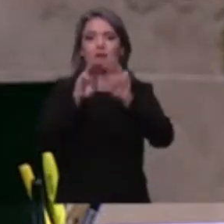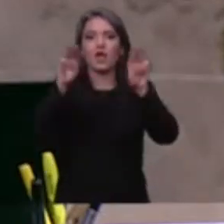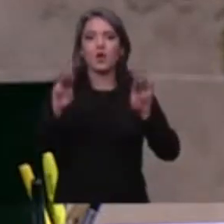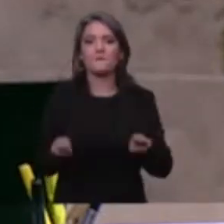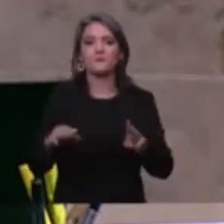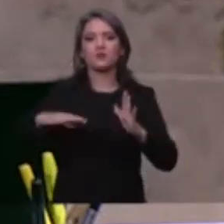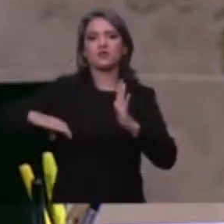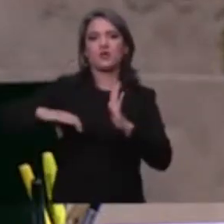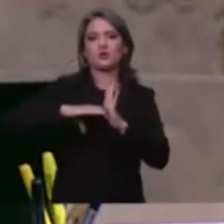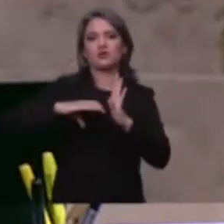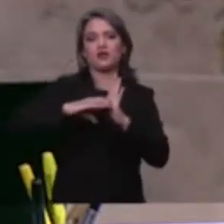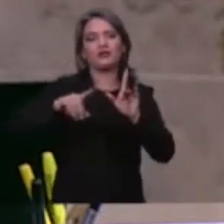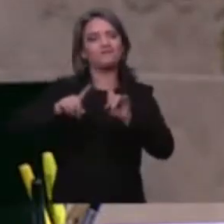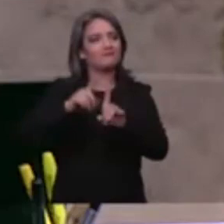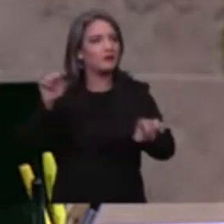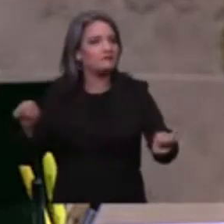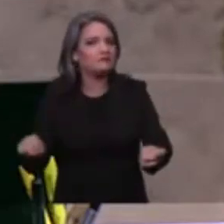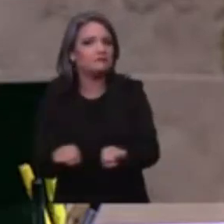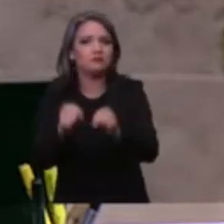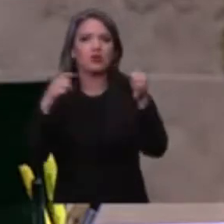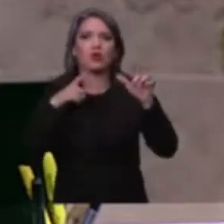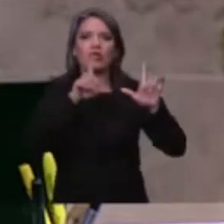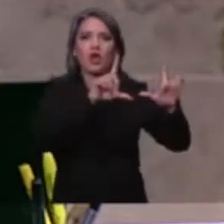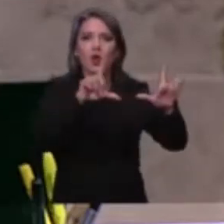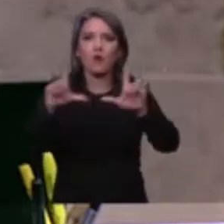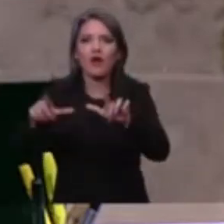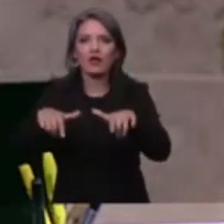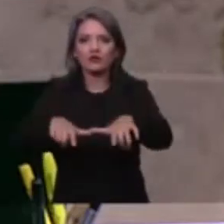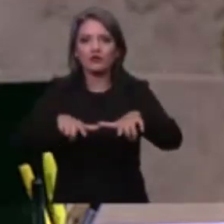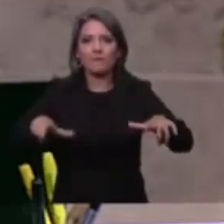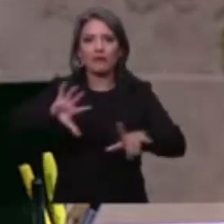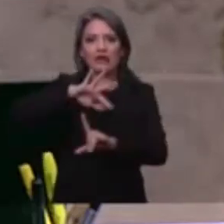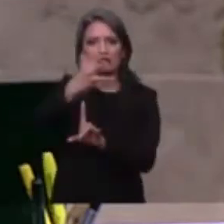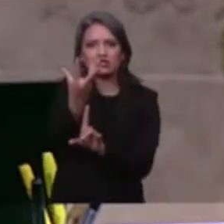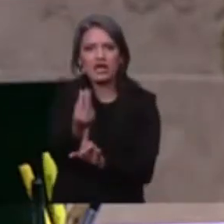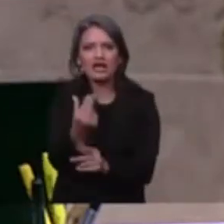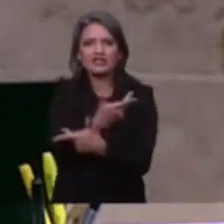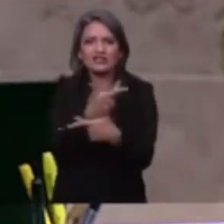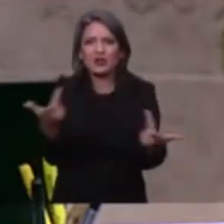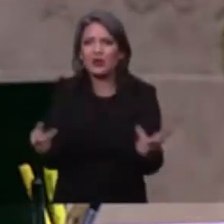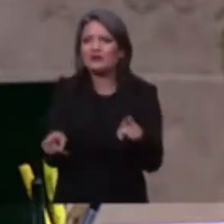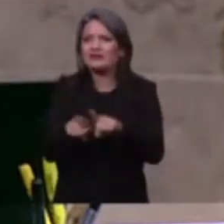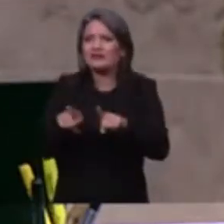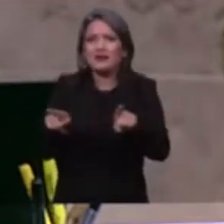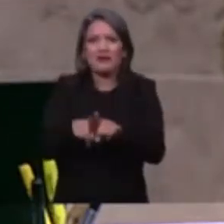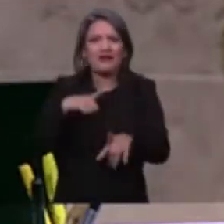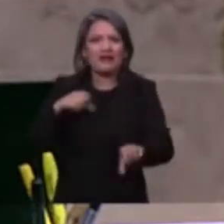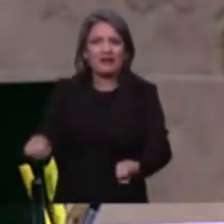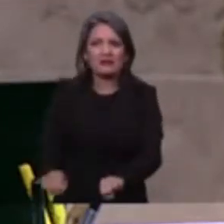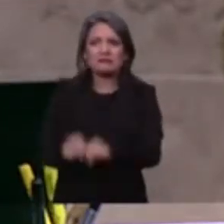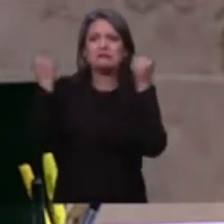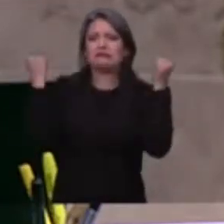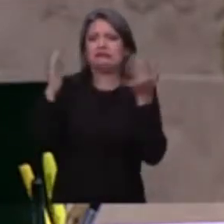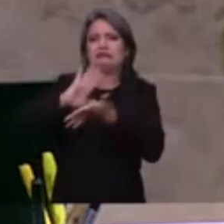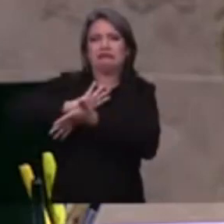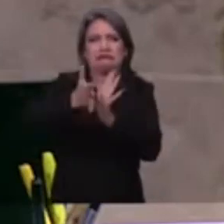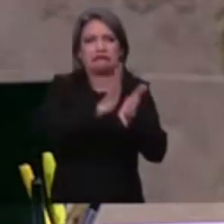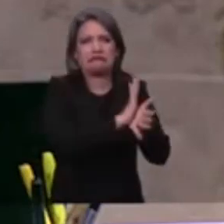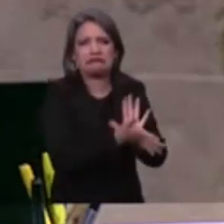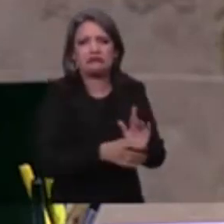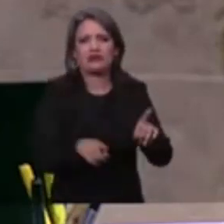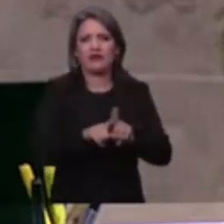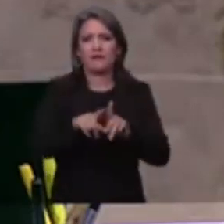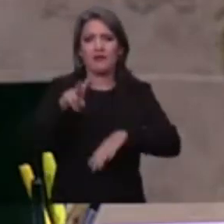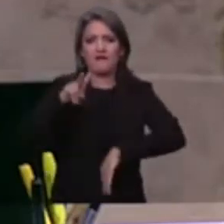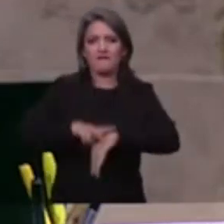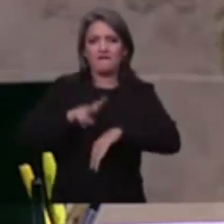Senado, em quadros, tapetes, móveis e pinturas, danos em obras de arte integradas, tais como